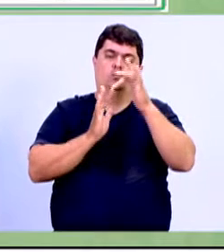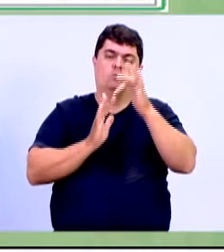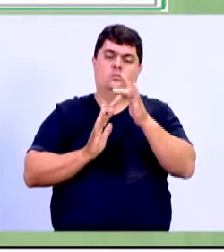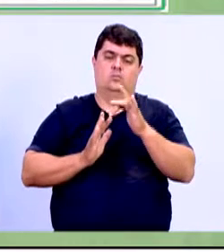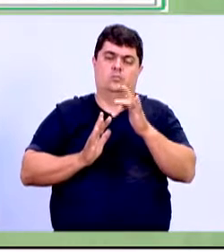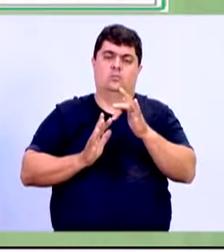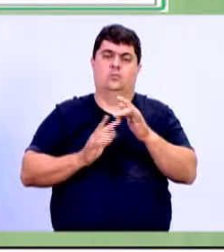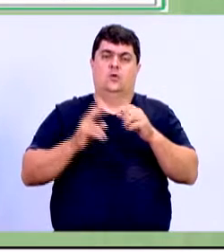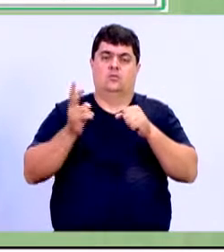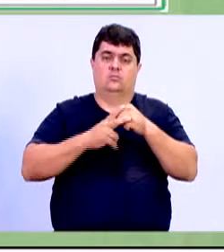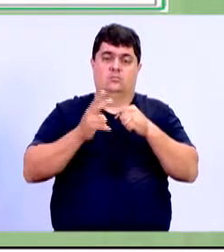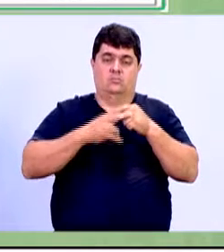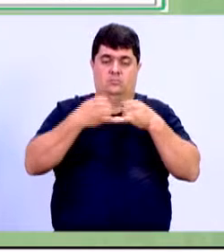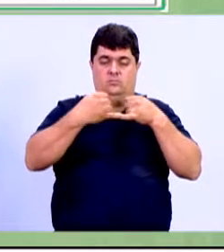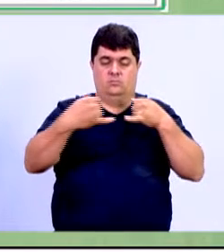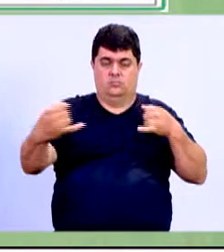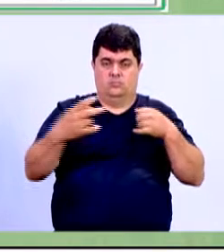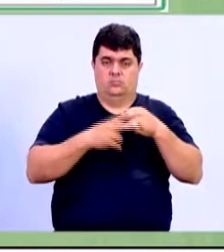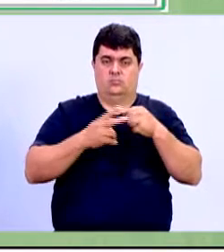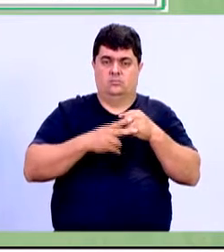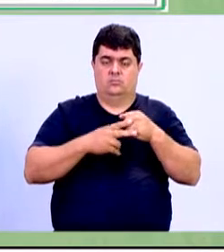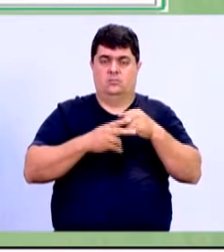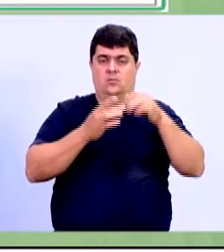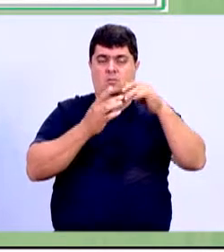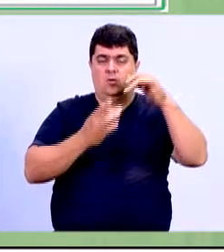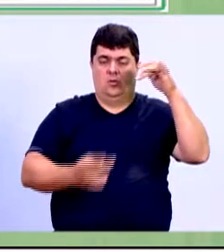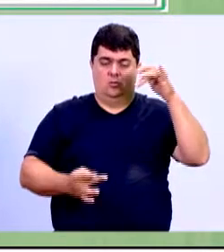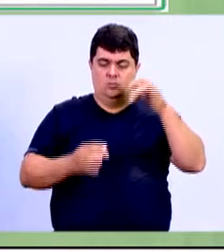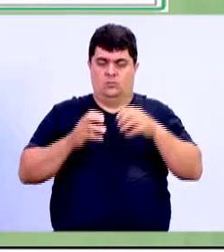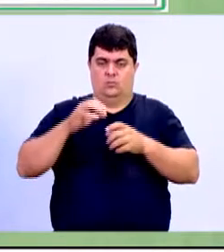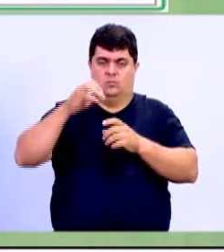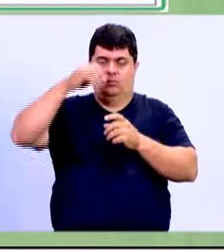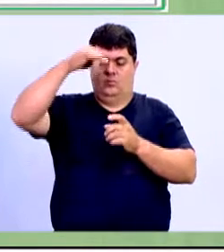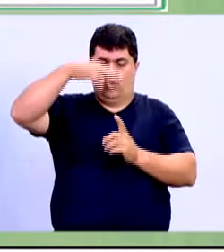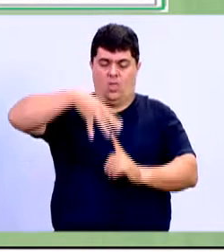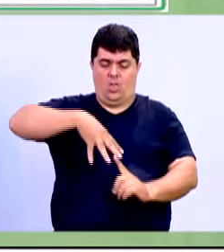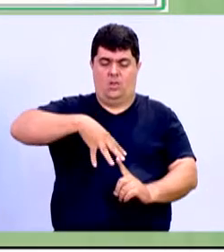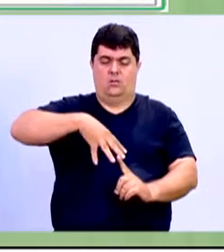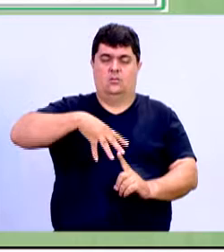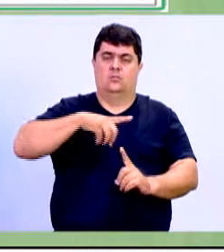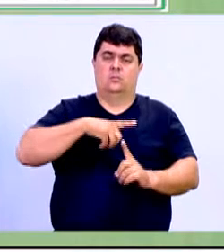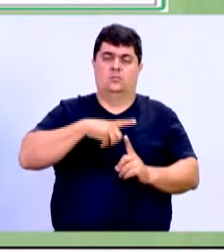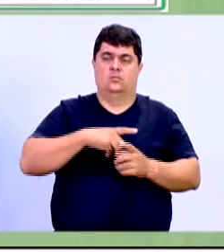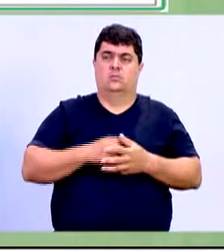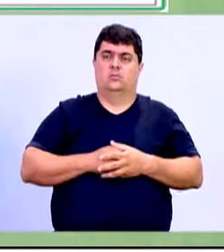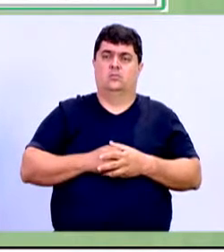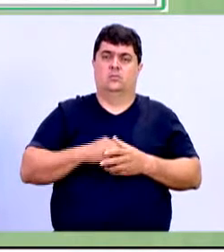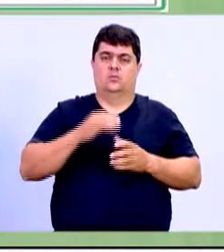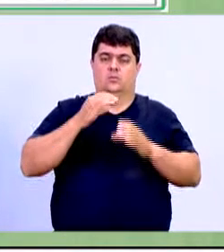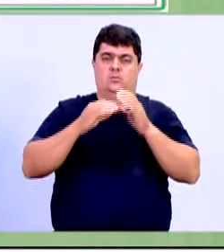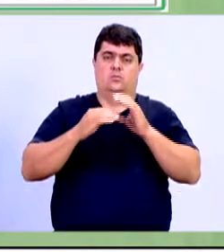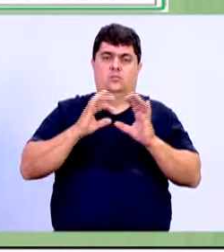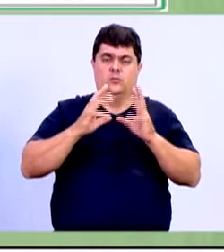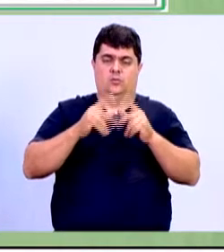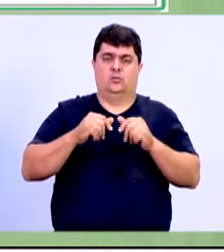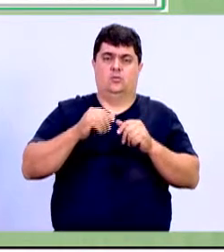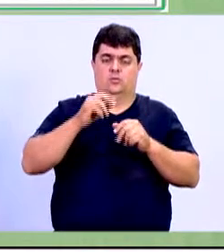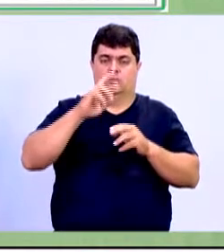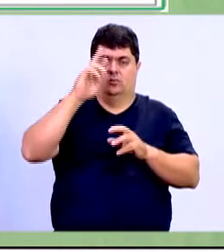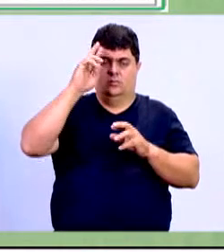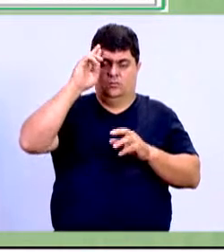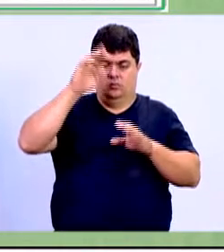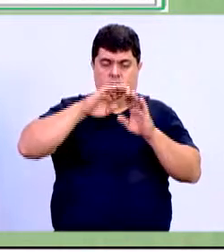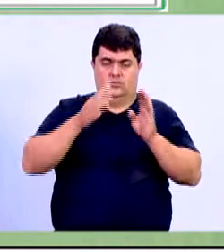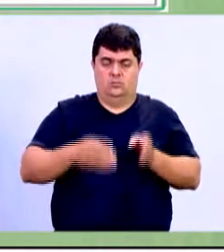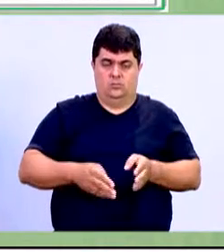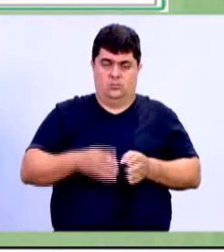fibra ótica com os switches de núcleo. E aí os switches de núcleo comunicam com os servidores. E aí a comunicação entre os